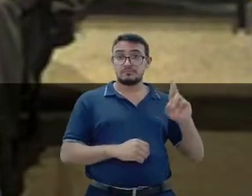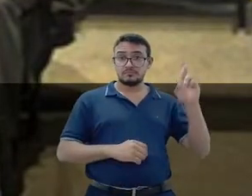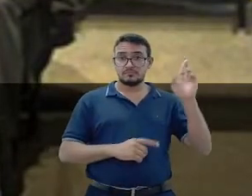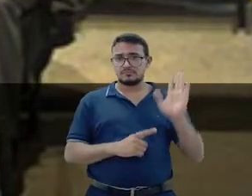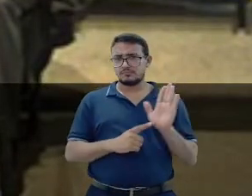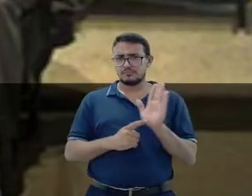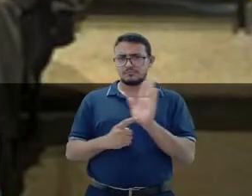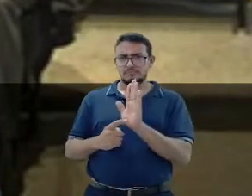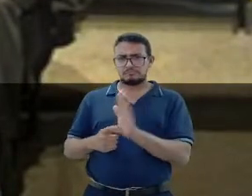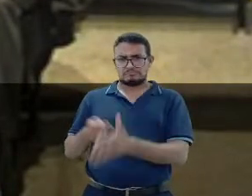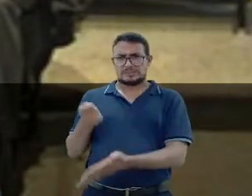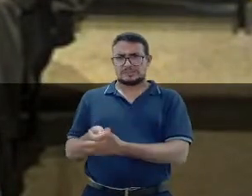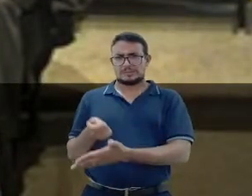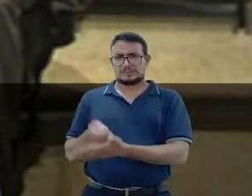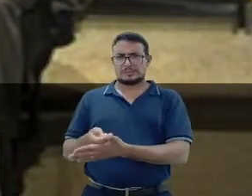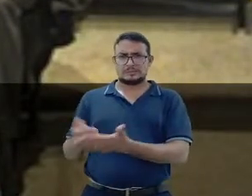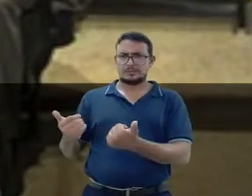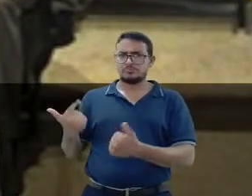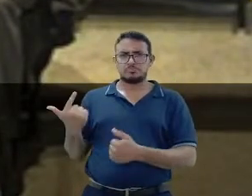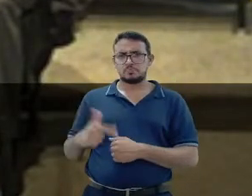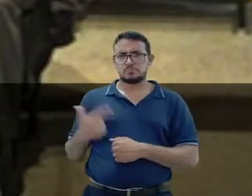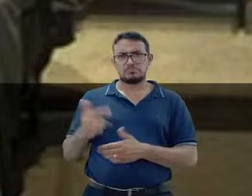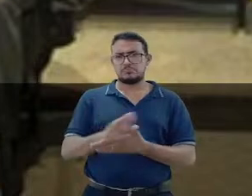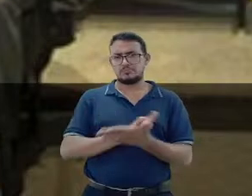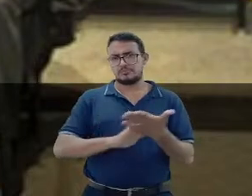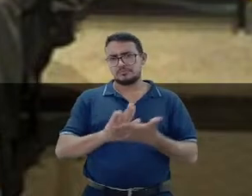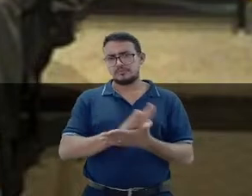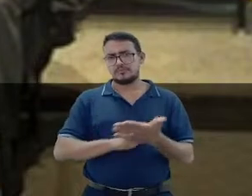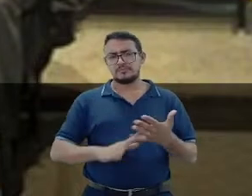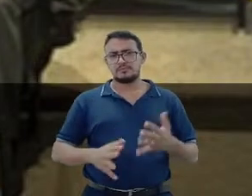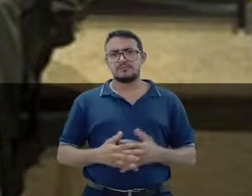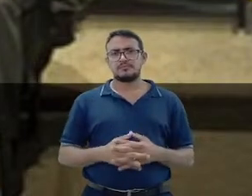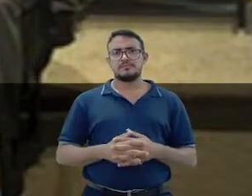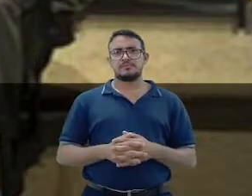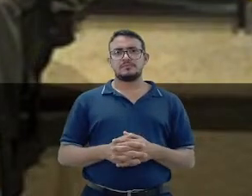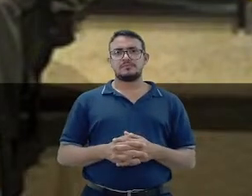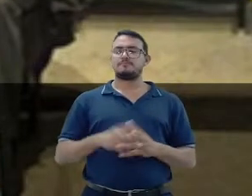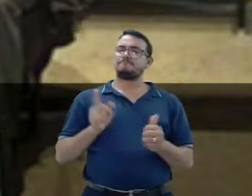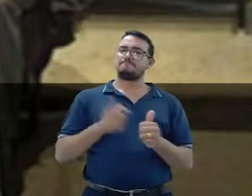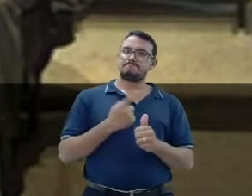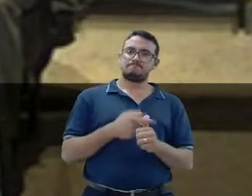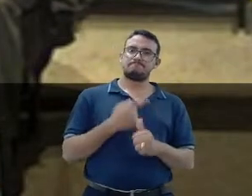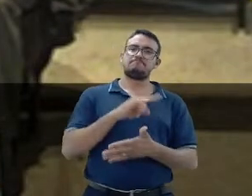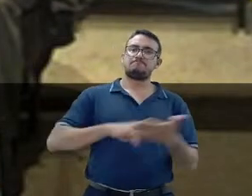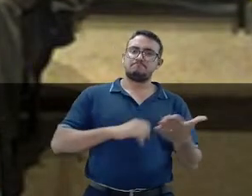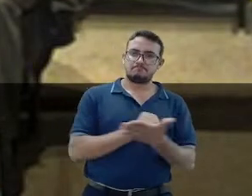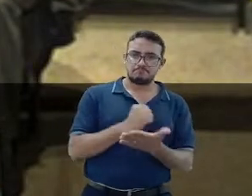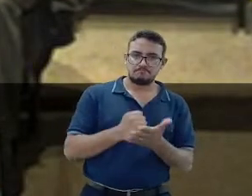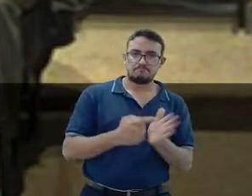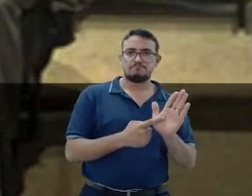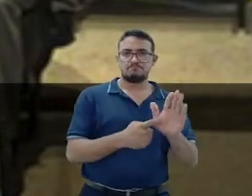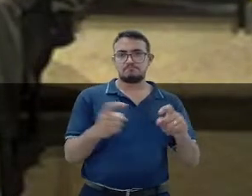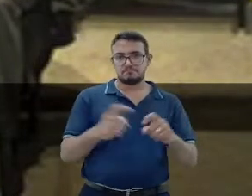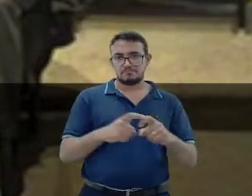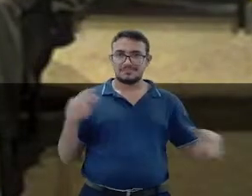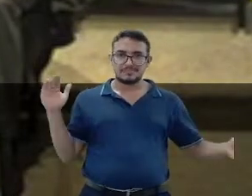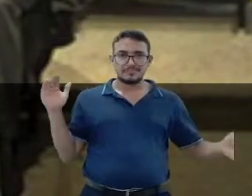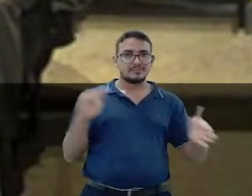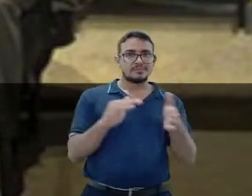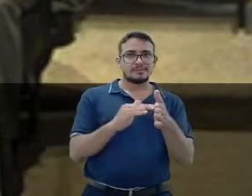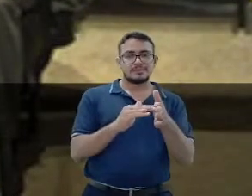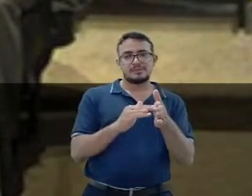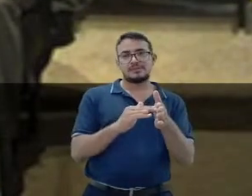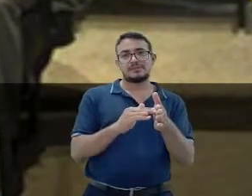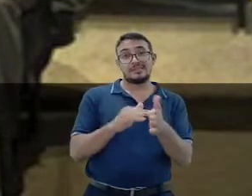trabalhadora. Então, assim, desde os primeiros atestados, das primeiras altas, até essa última. E